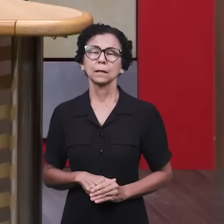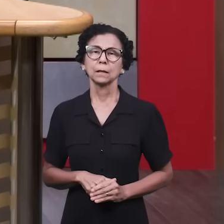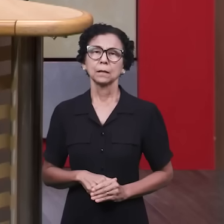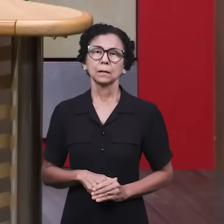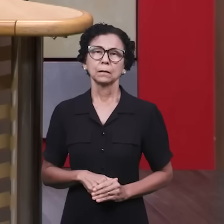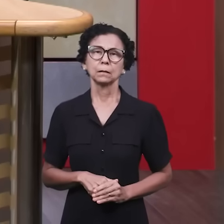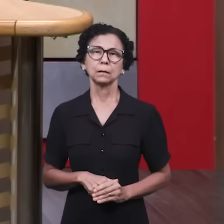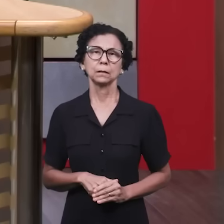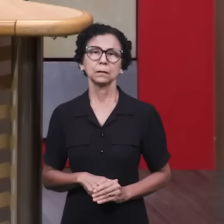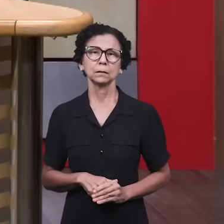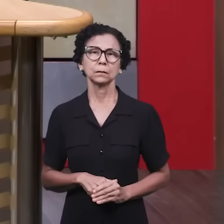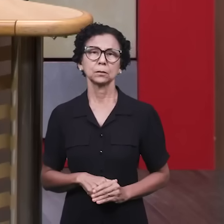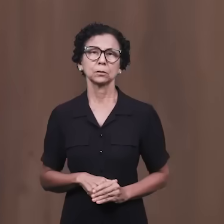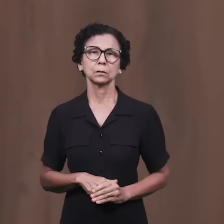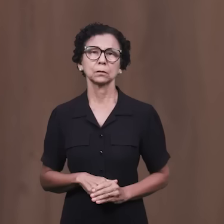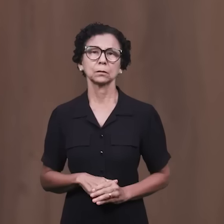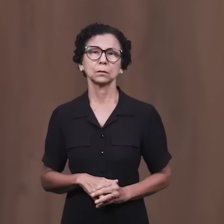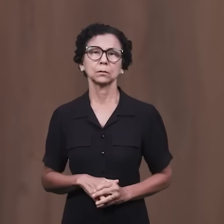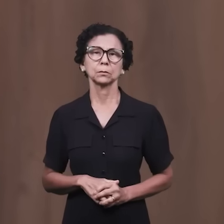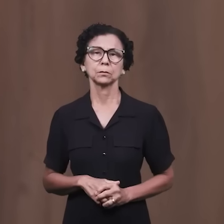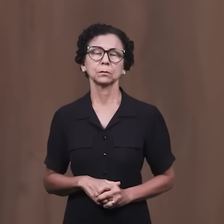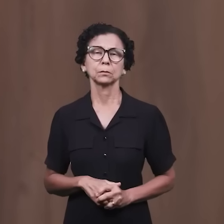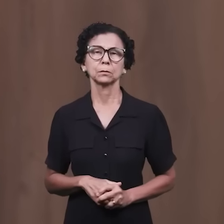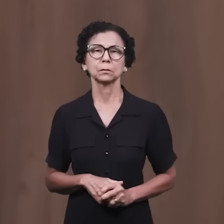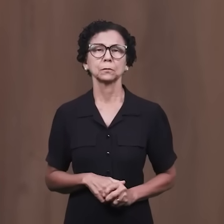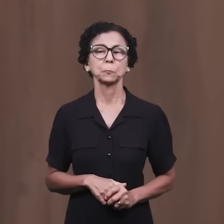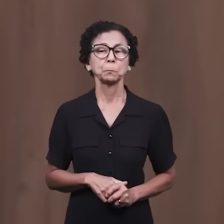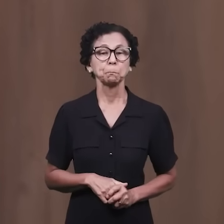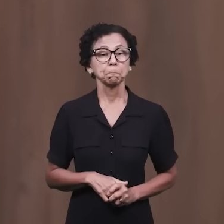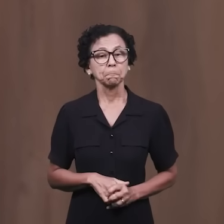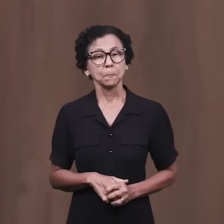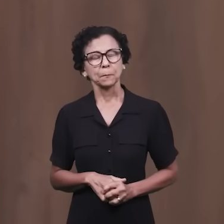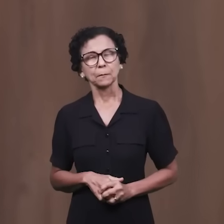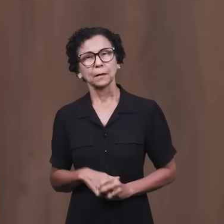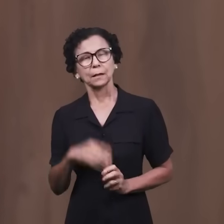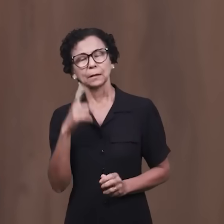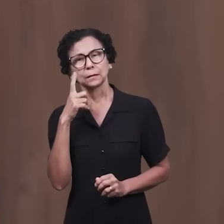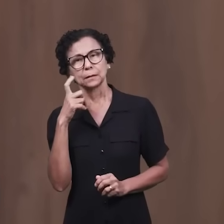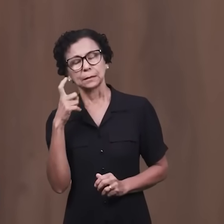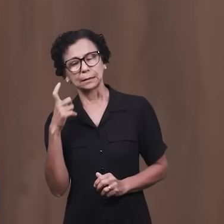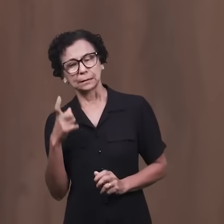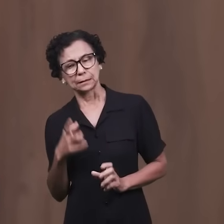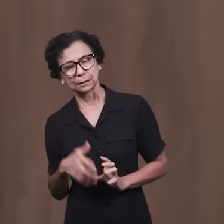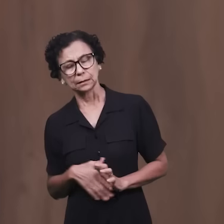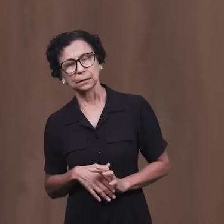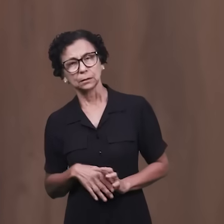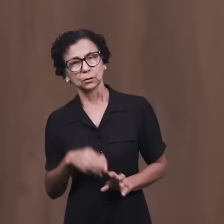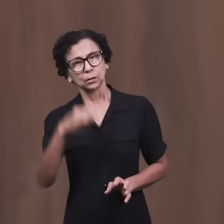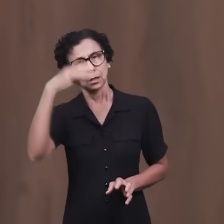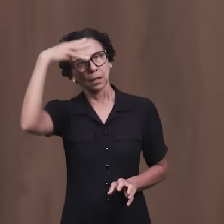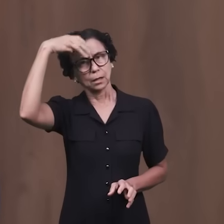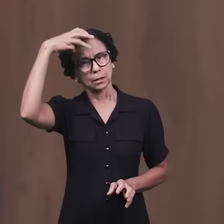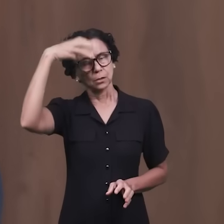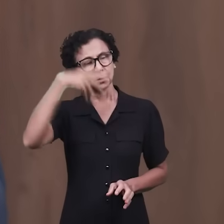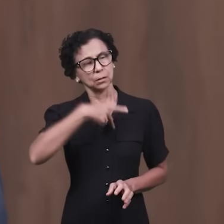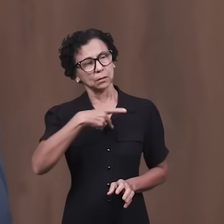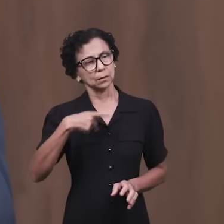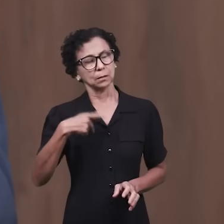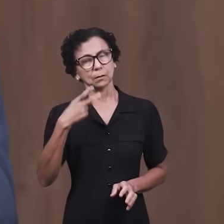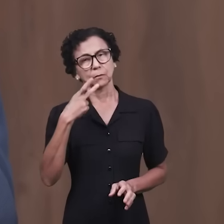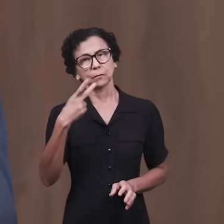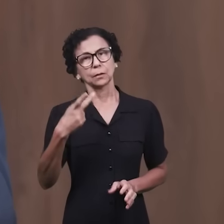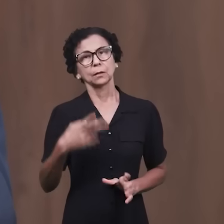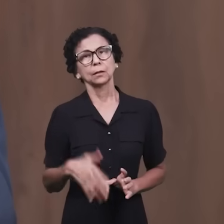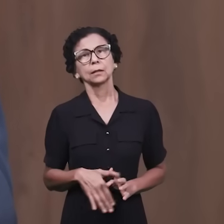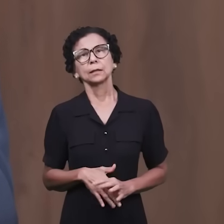É interessante que a palavra... como Alexandre colocou, a palavra da vida, quer